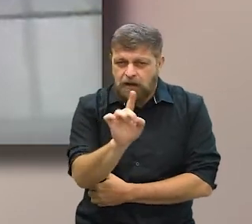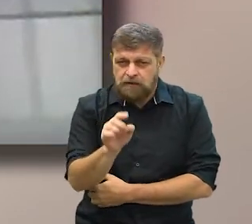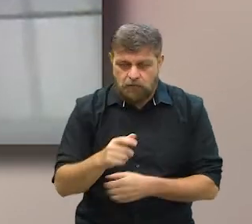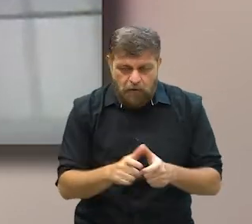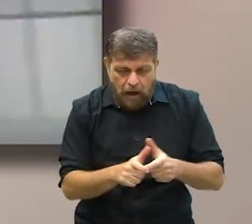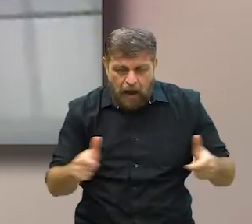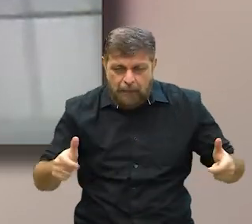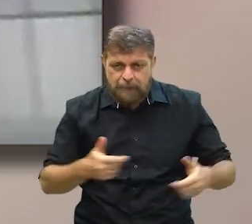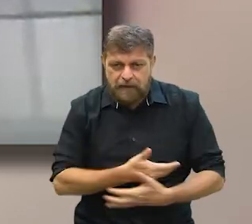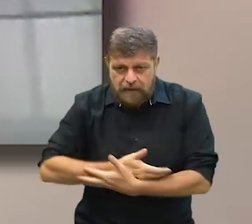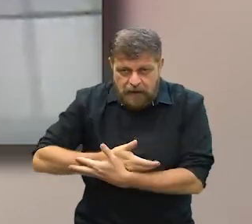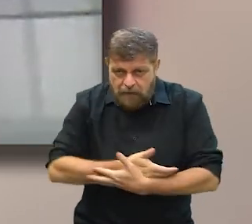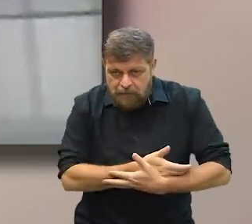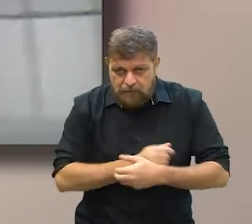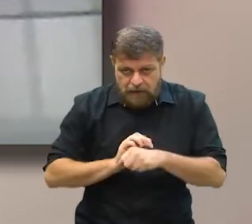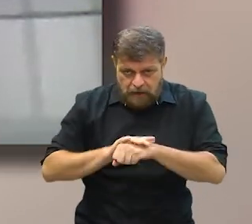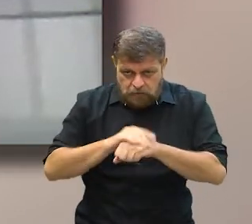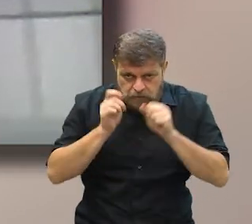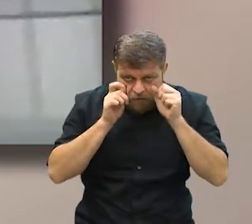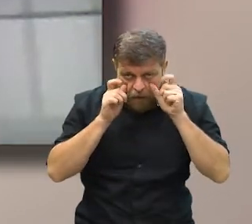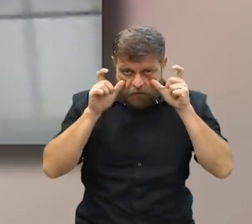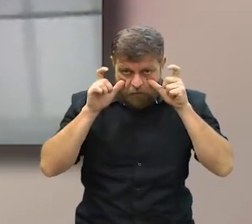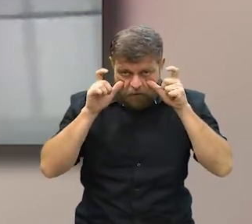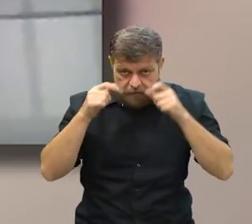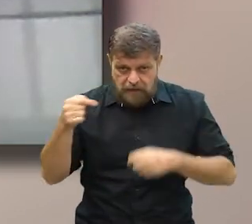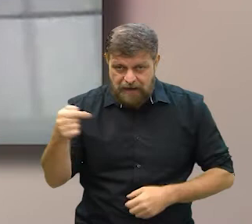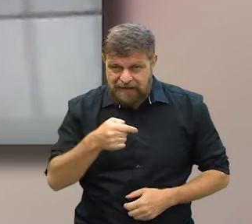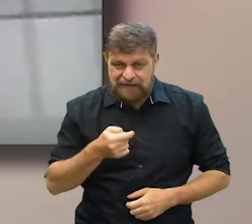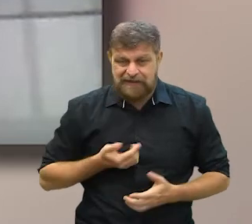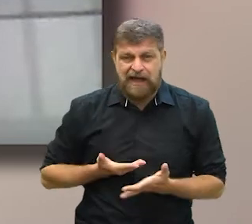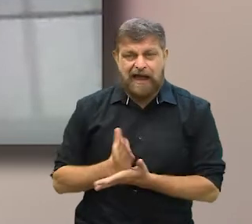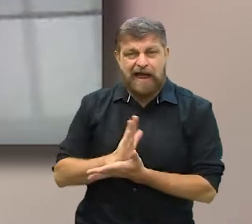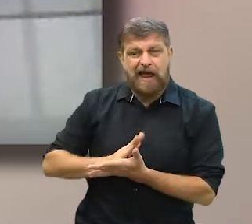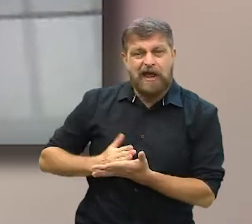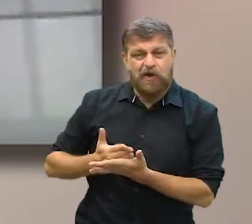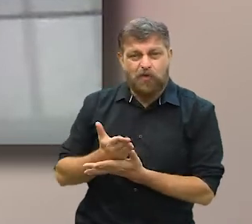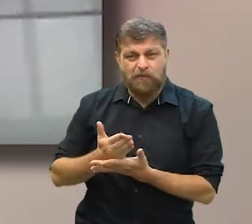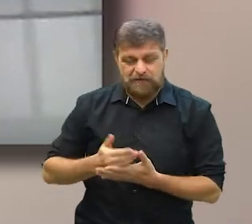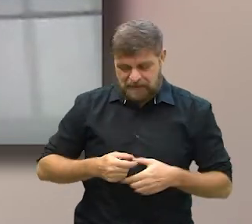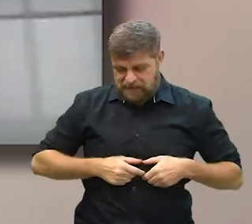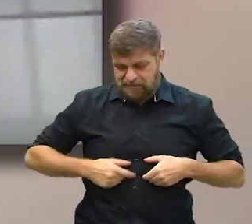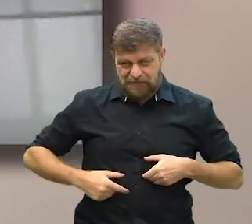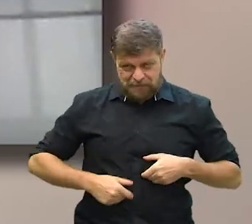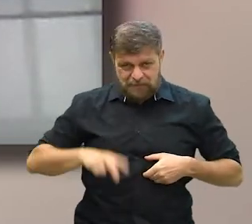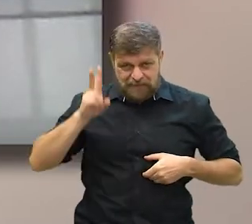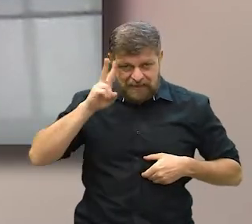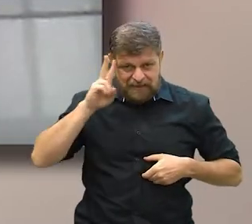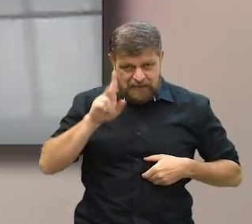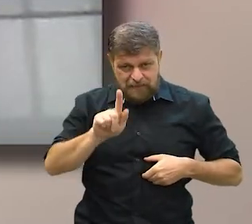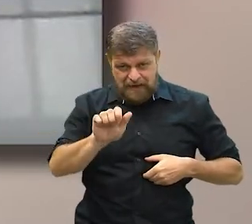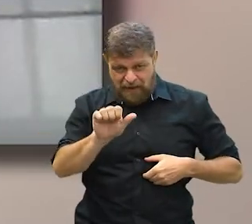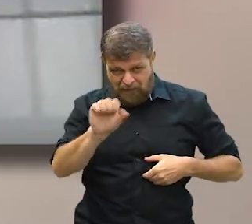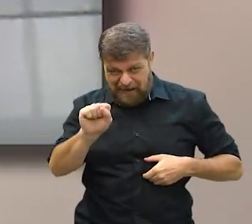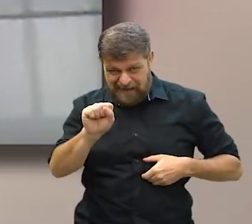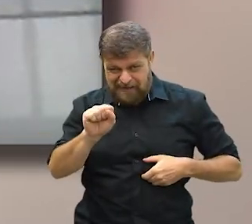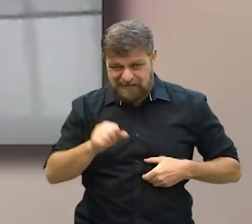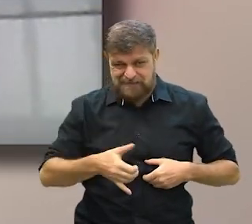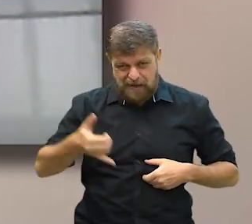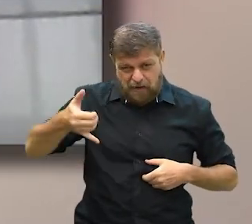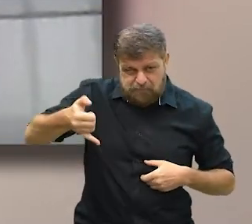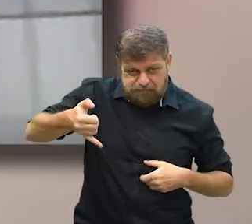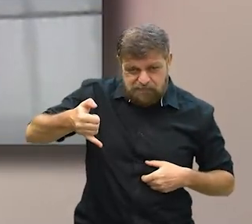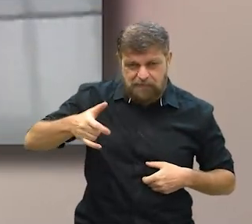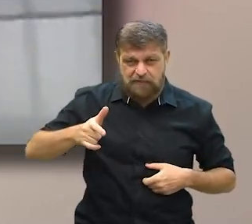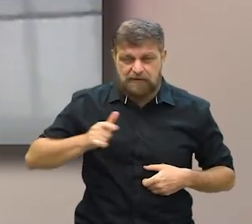E não é verdade, a maioria dos bebês que acorda no meio da noite acorda incomodado pelos